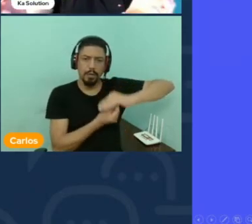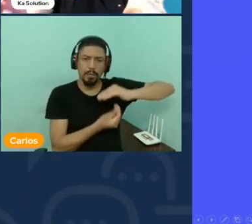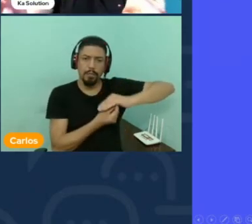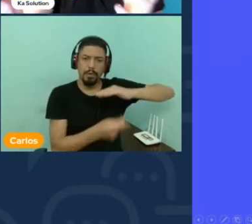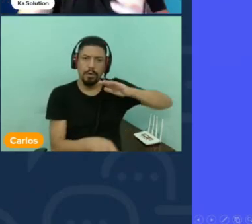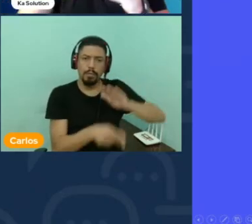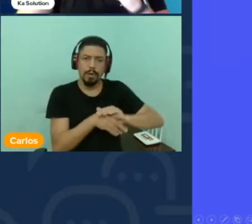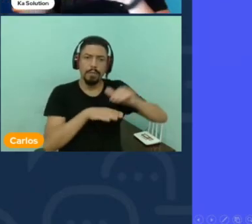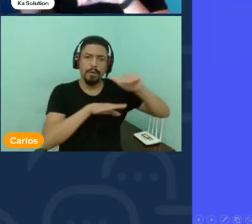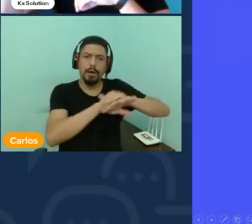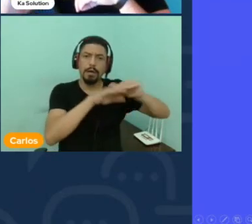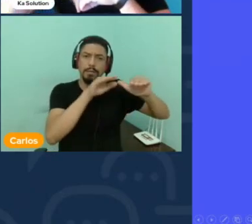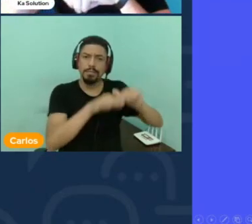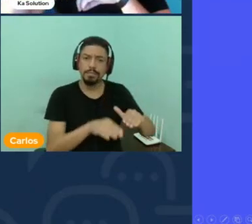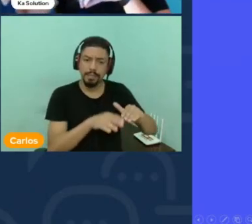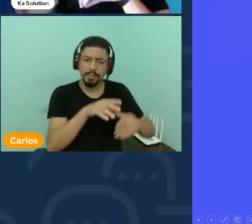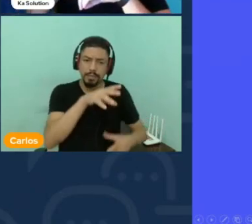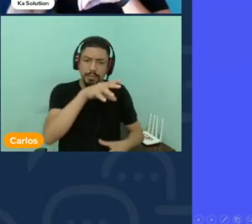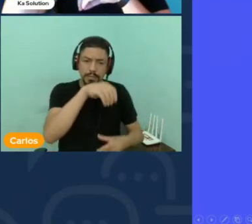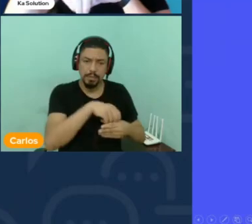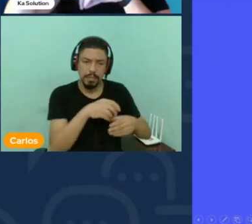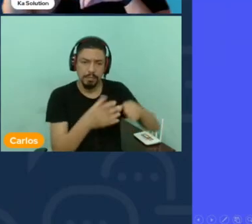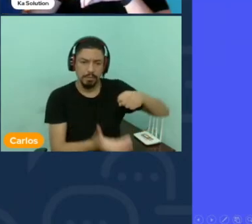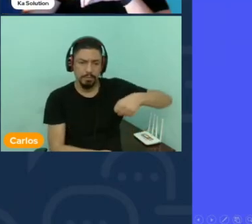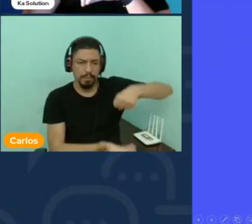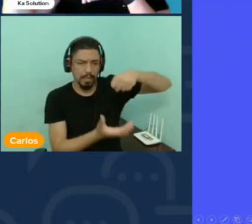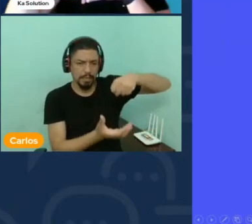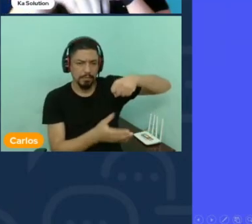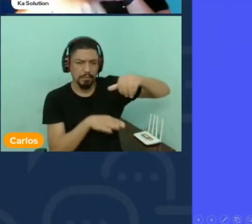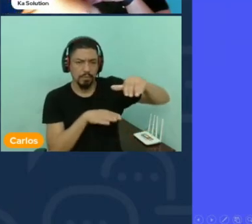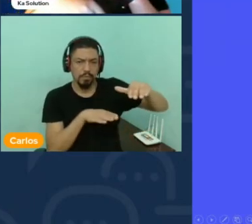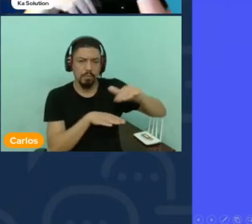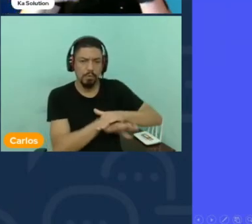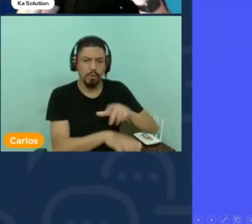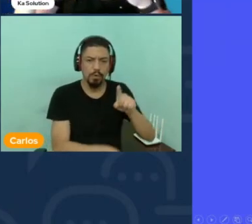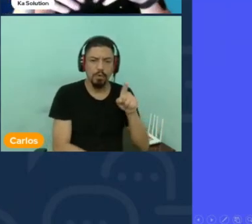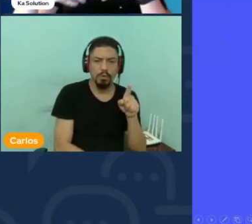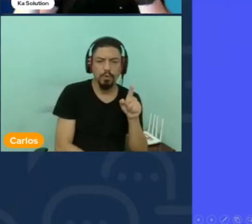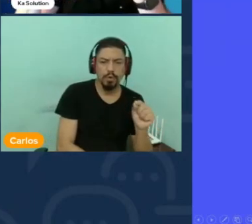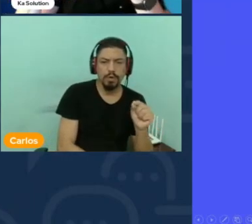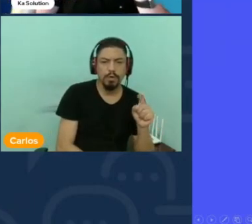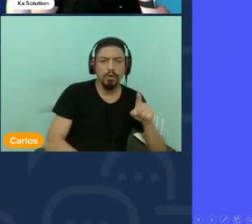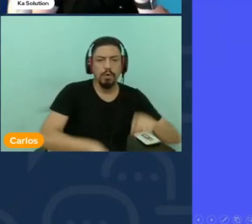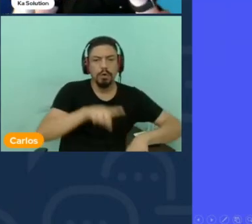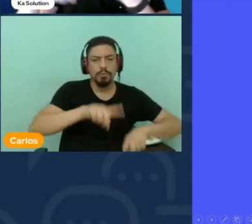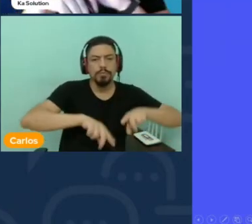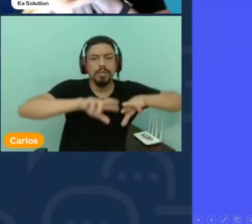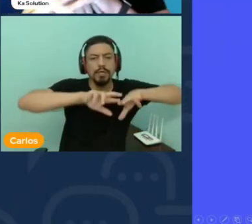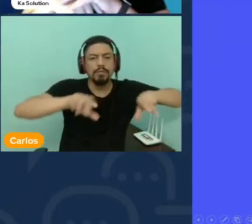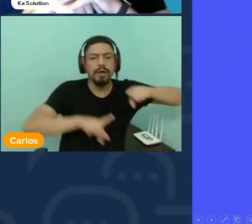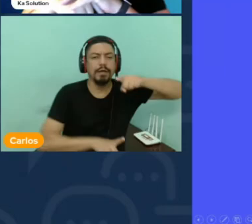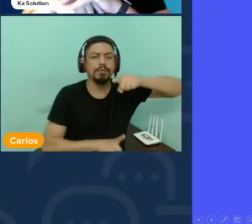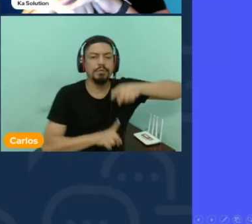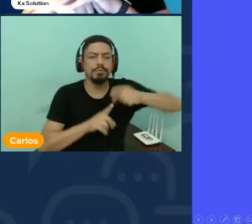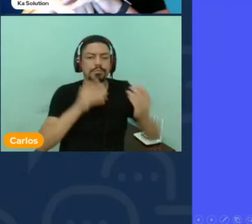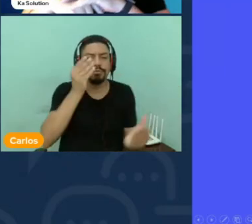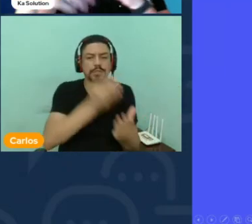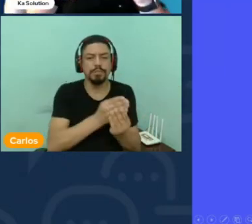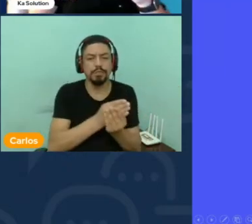chamado bucket. Dentro desse repositório, eu coloco os objetos, os tipos de arquivo que eu